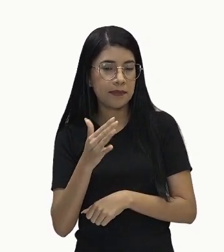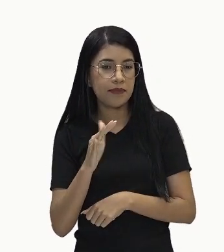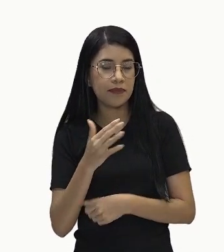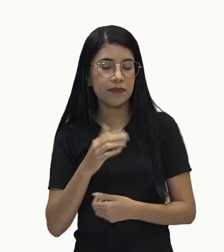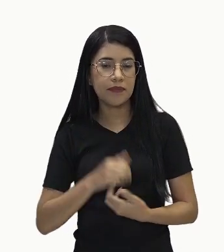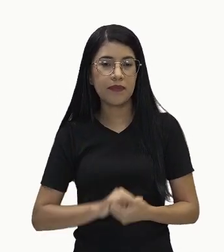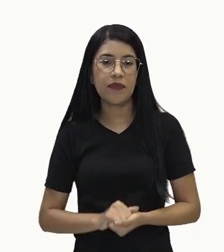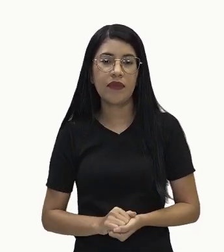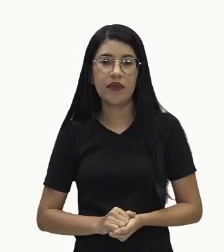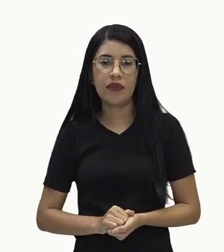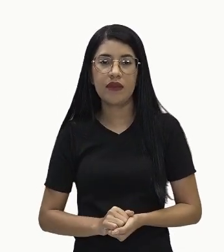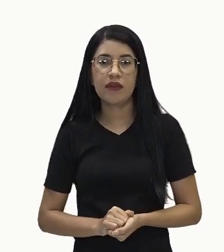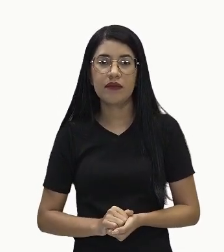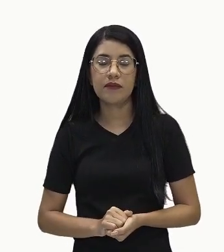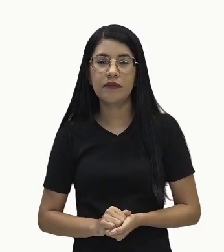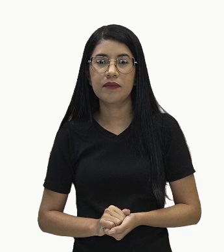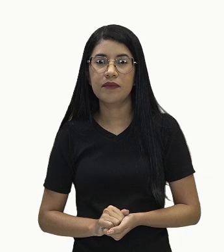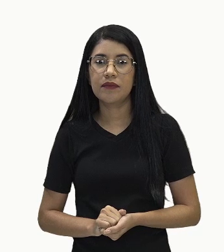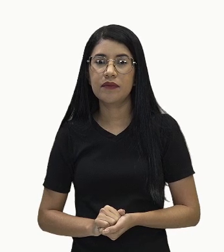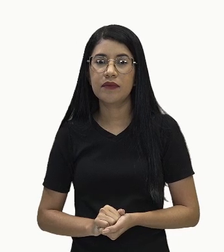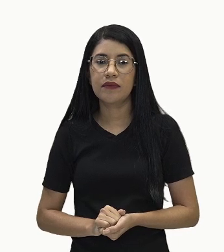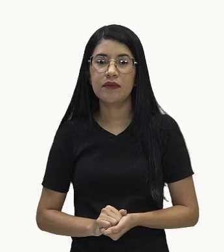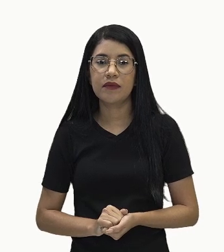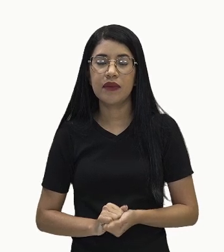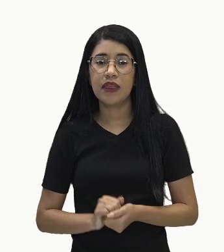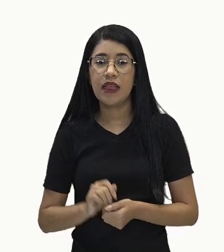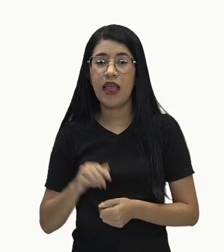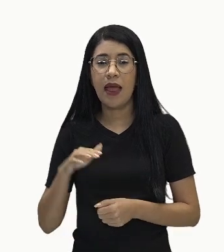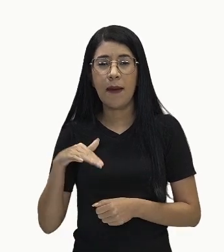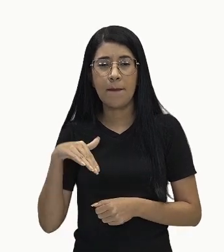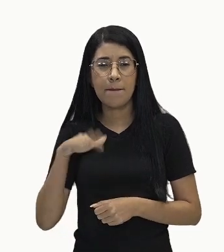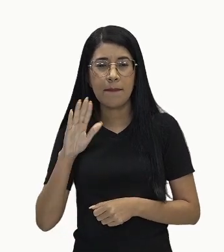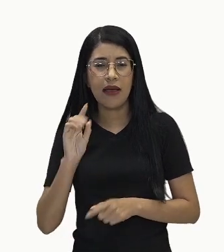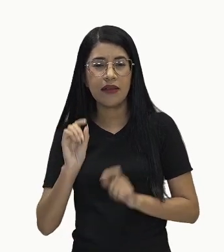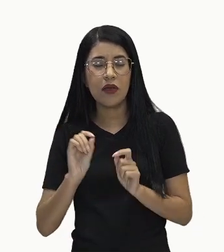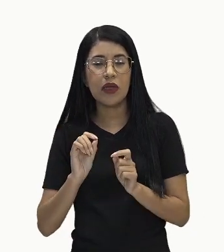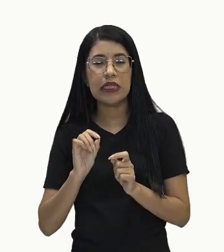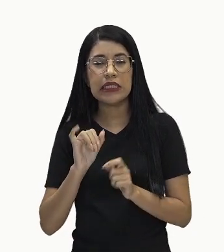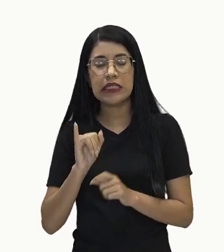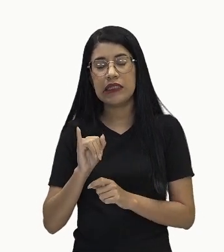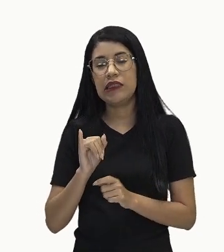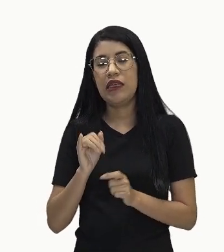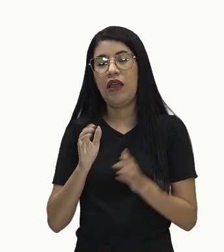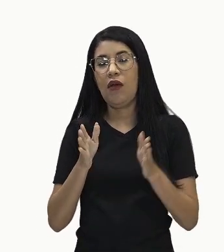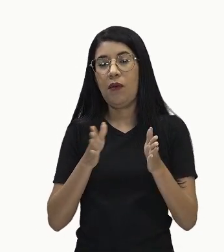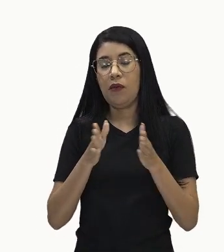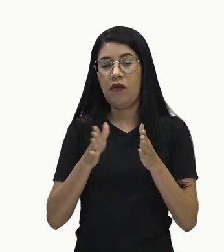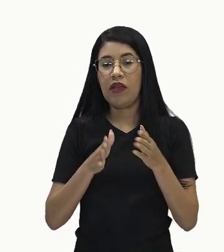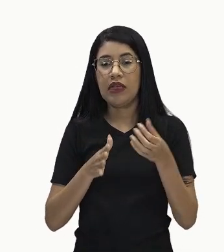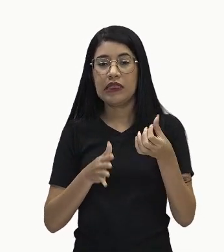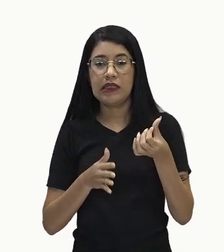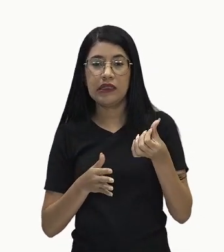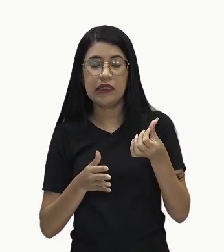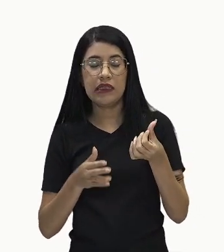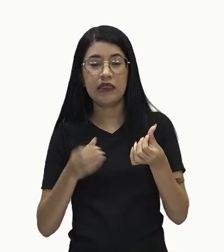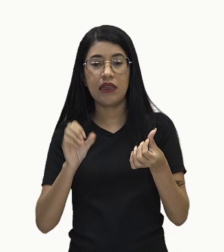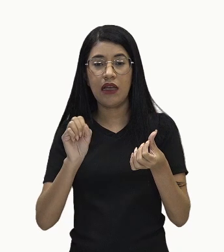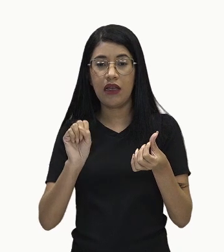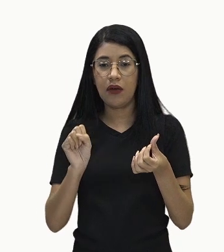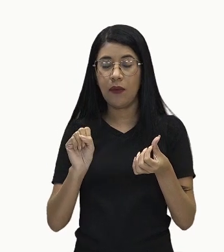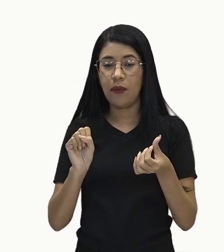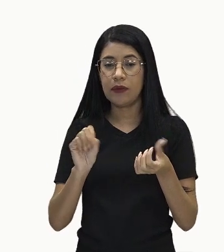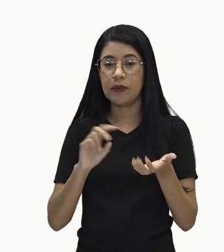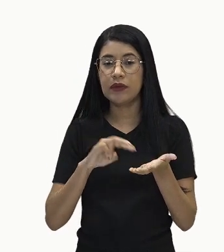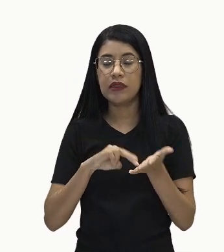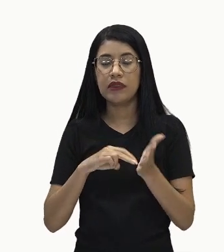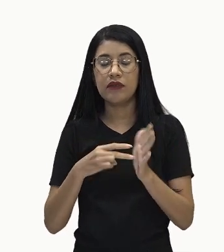se o desvio padrão nós calcularmos e ficar dentro desse intervalo, ela é considerada moderada. É considerada